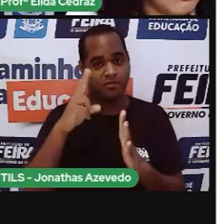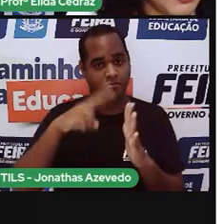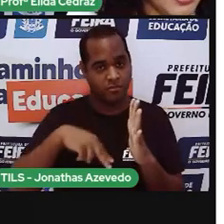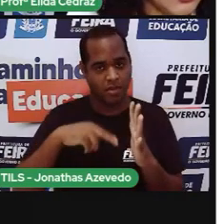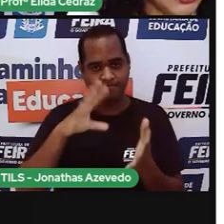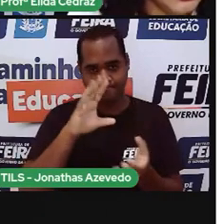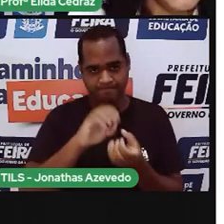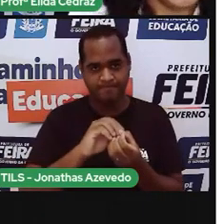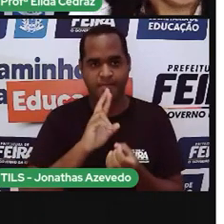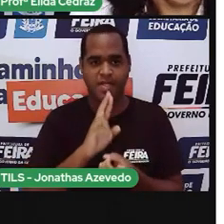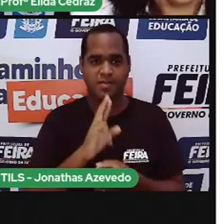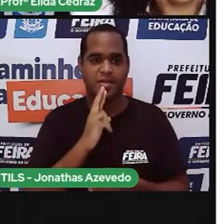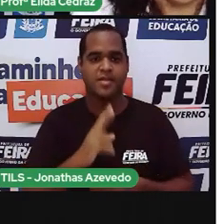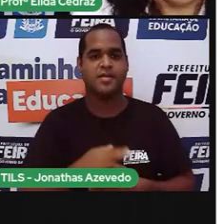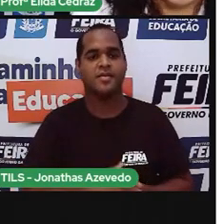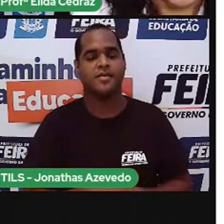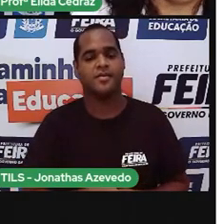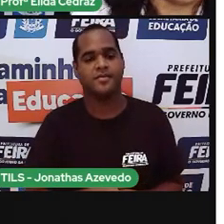a atividade.